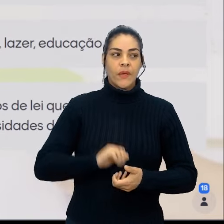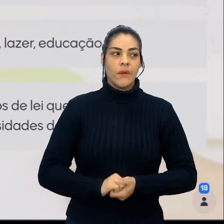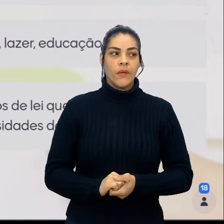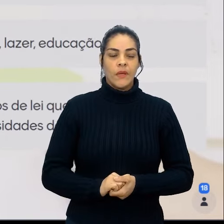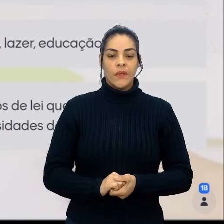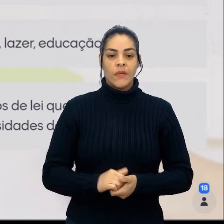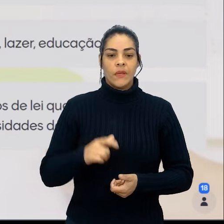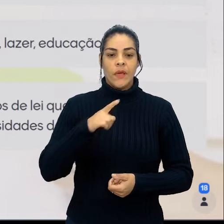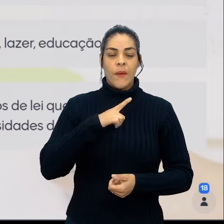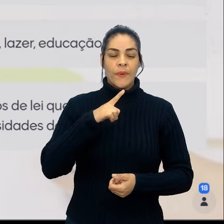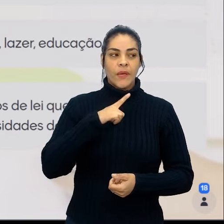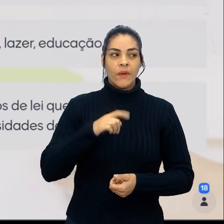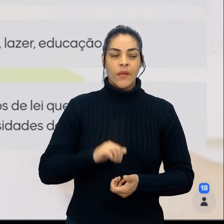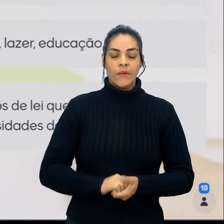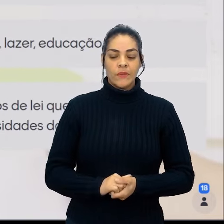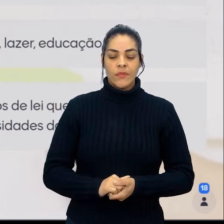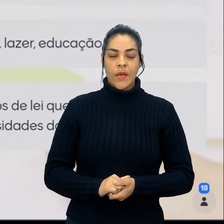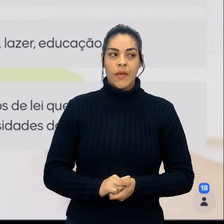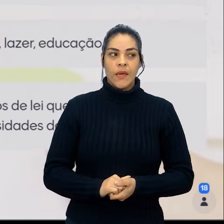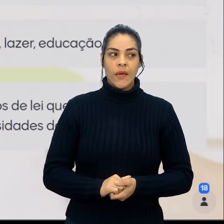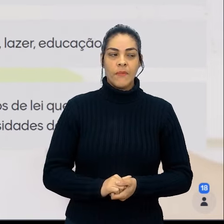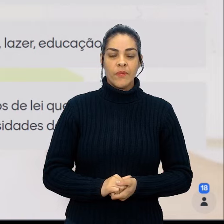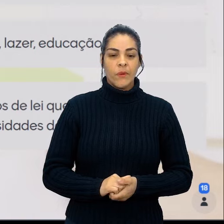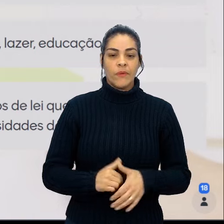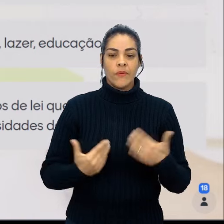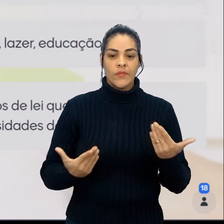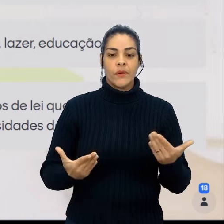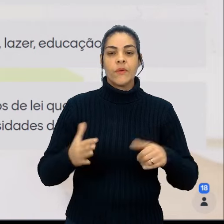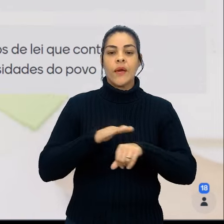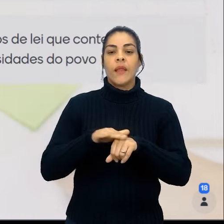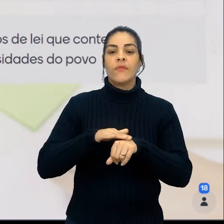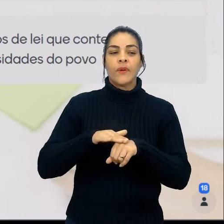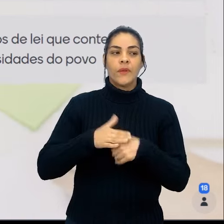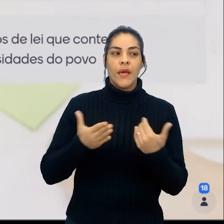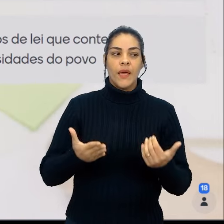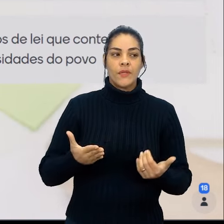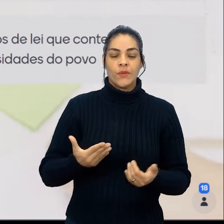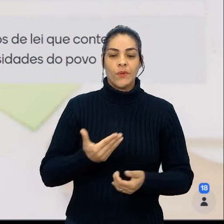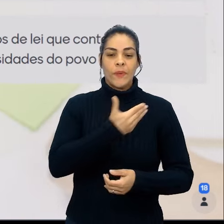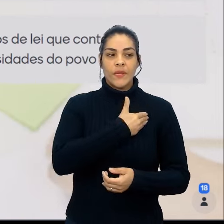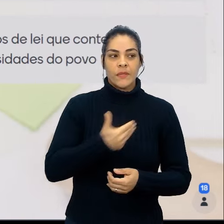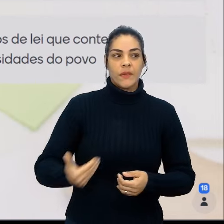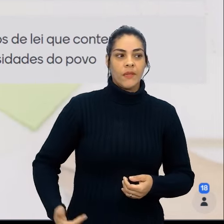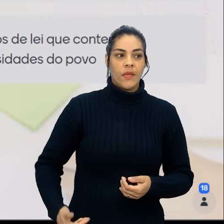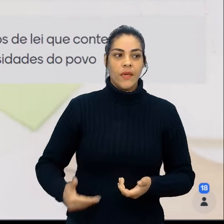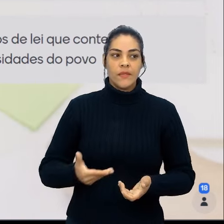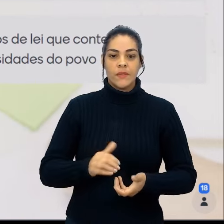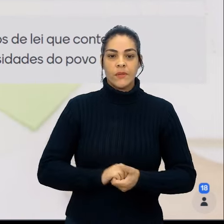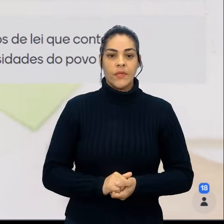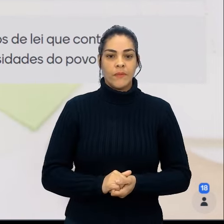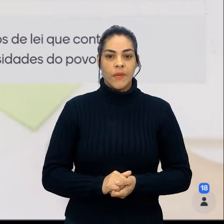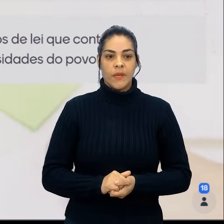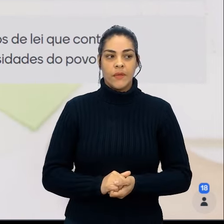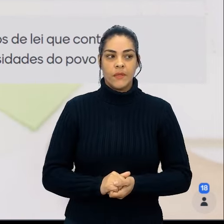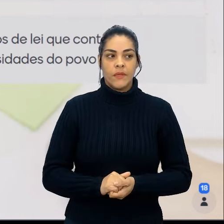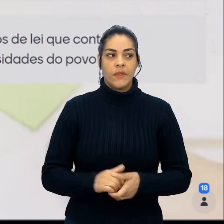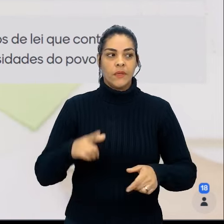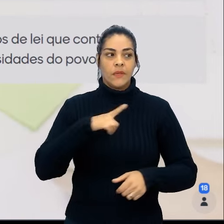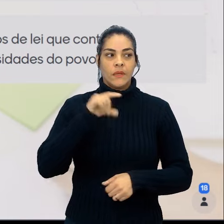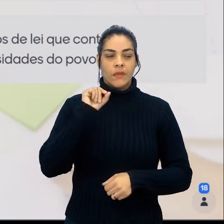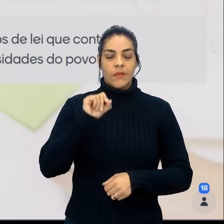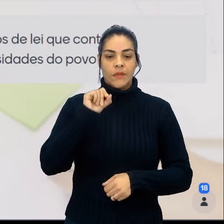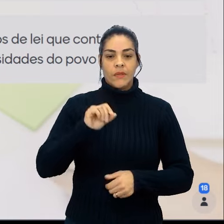mesmo. Políticas públicas são ações e programas que são desenvolvidos pelo Estado para garantir e colocar em prática direitos que são previstos na Constituição